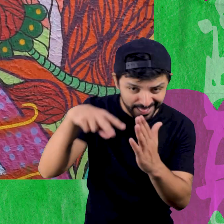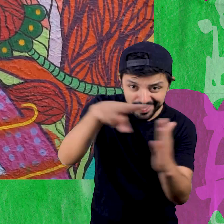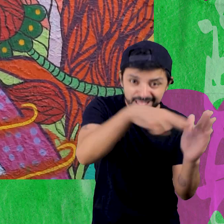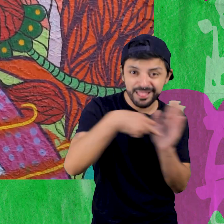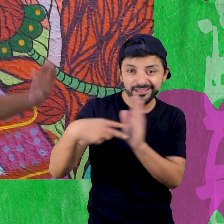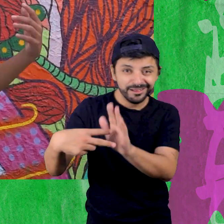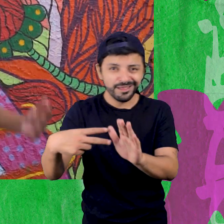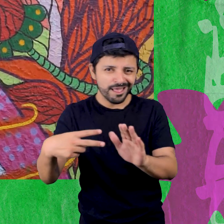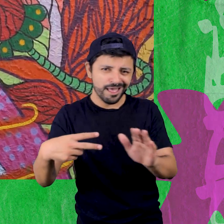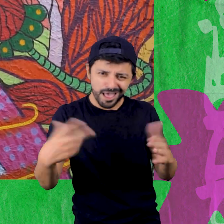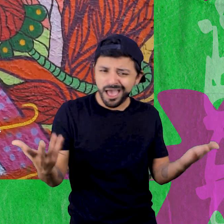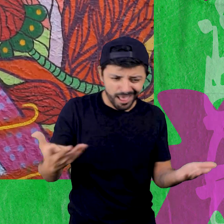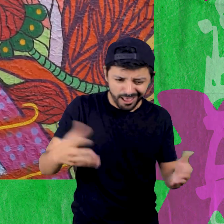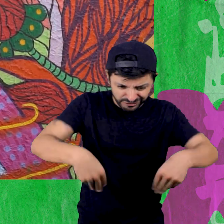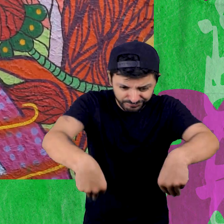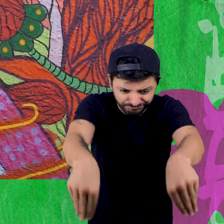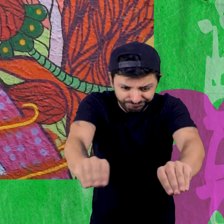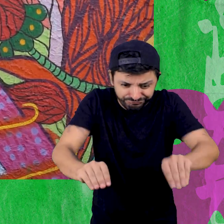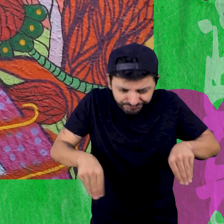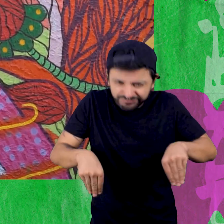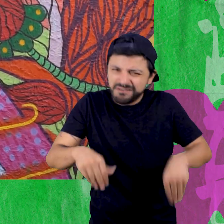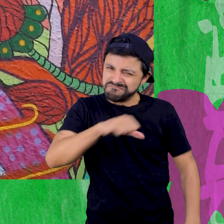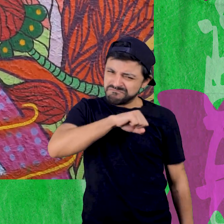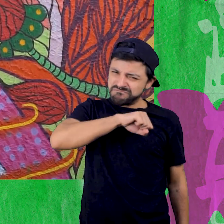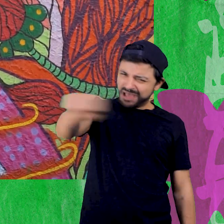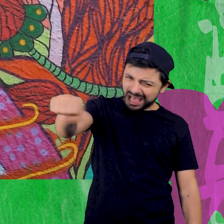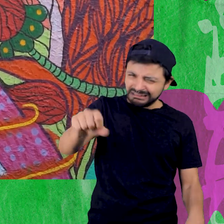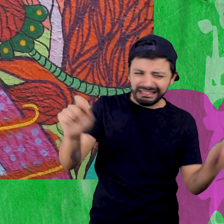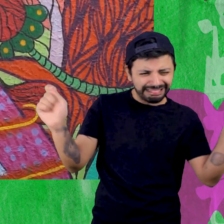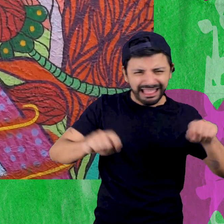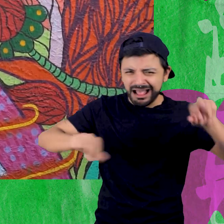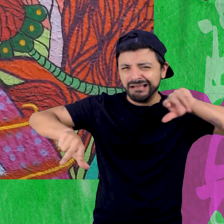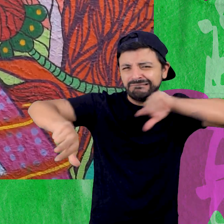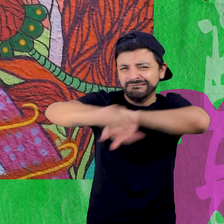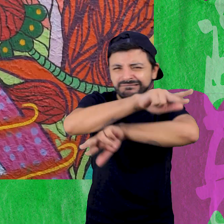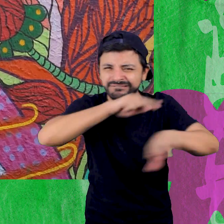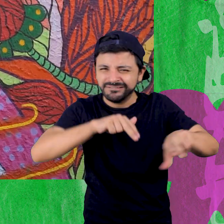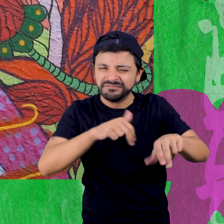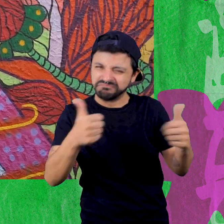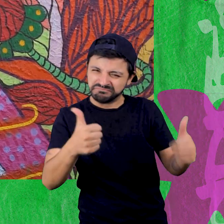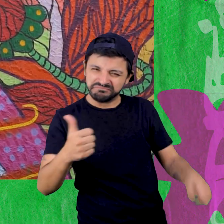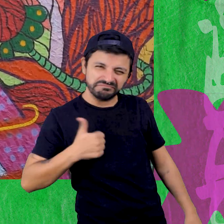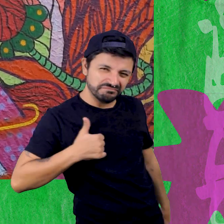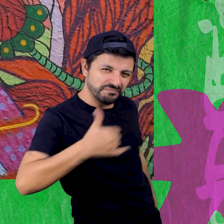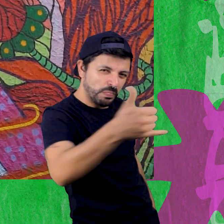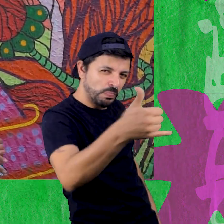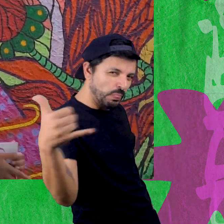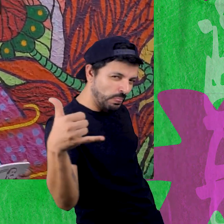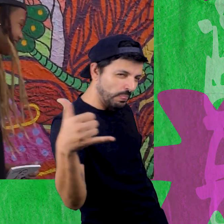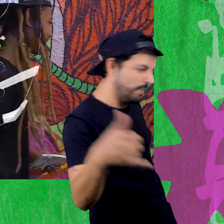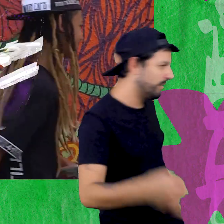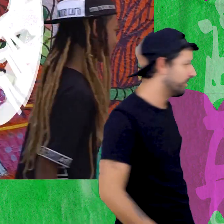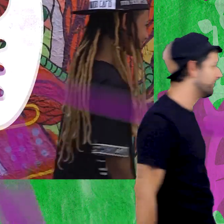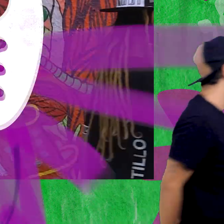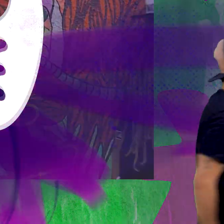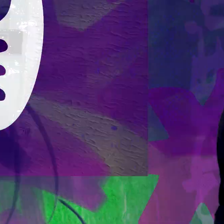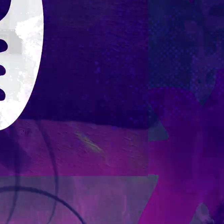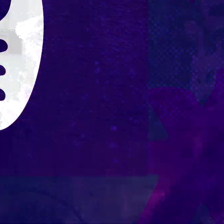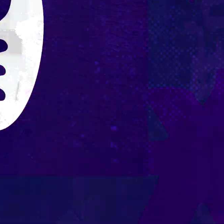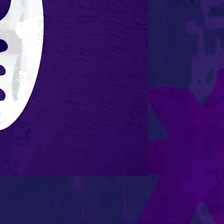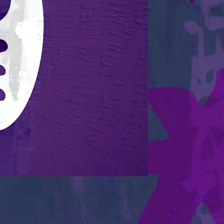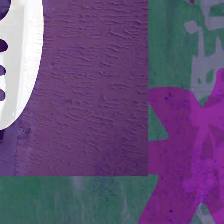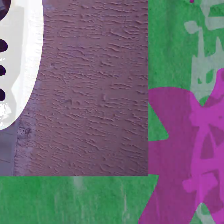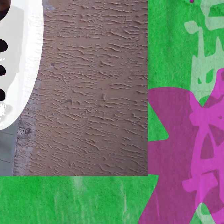Leitor! Serigrafia é mó da hora! Dá pra fazer altas pira! Pode vá?